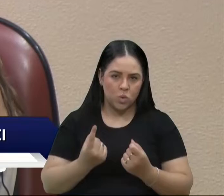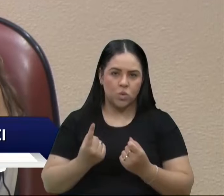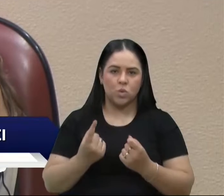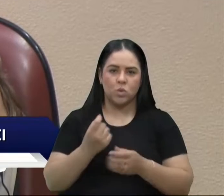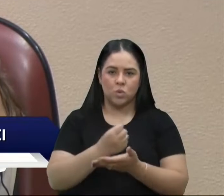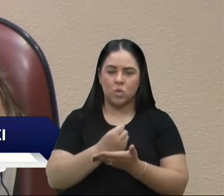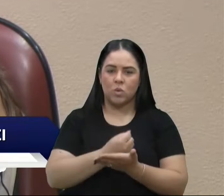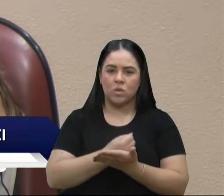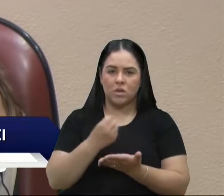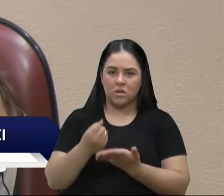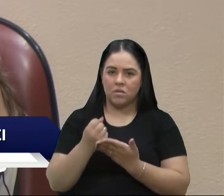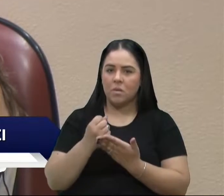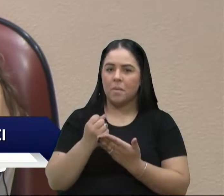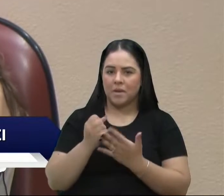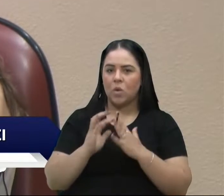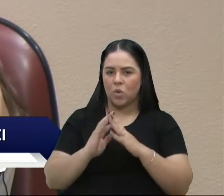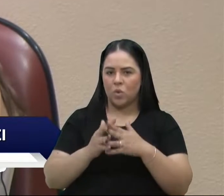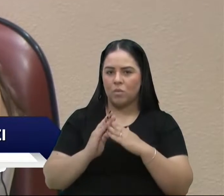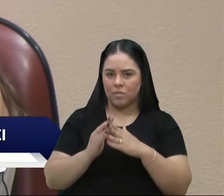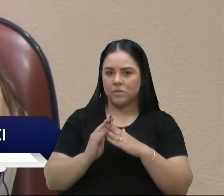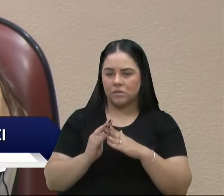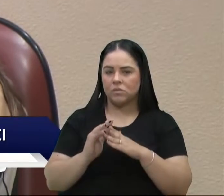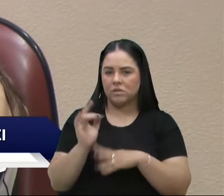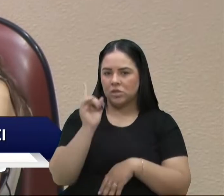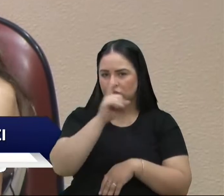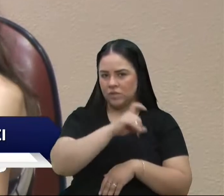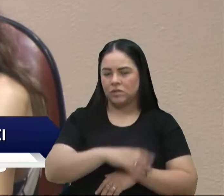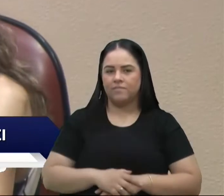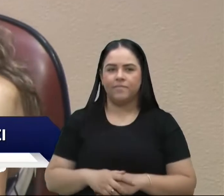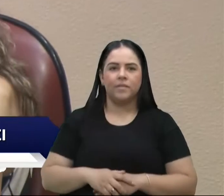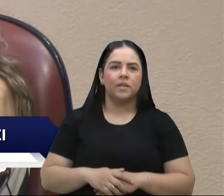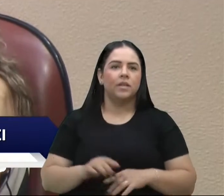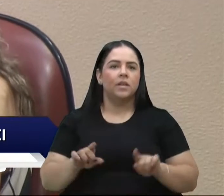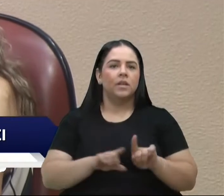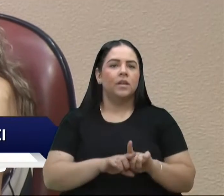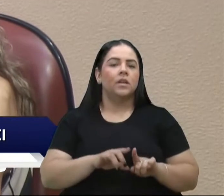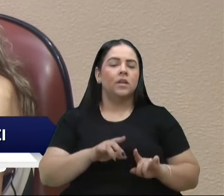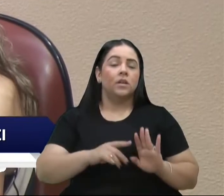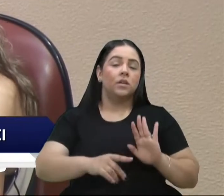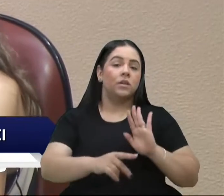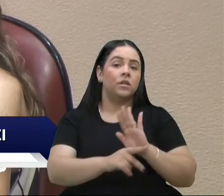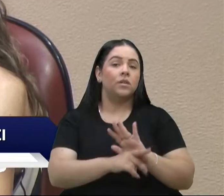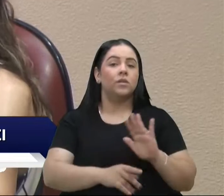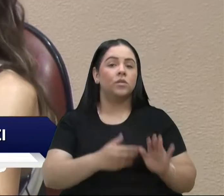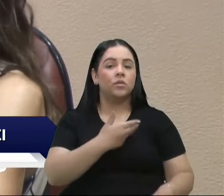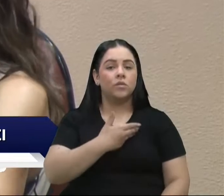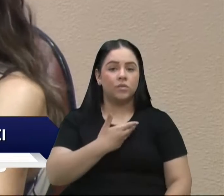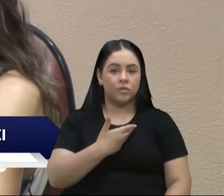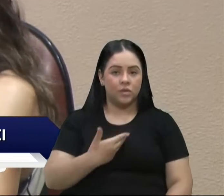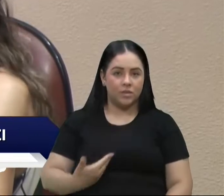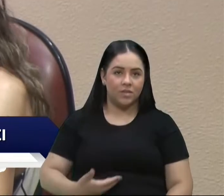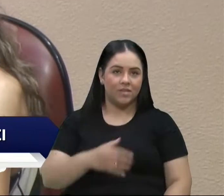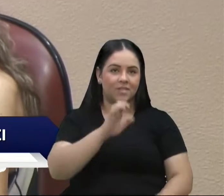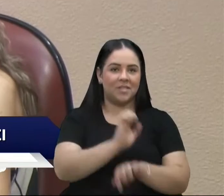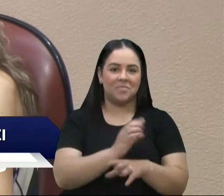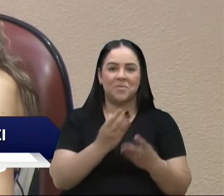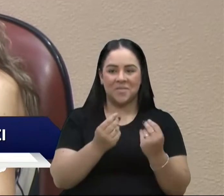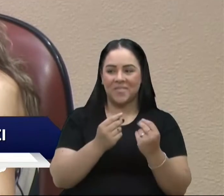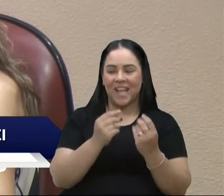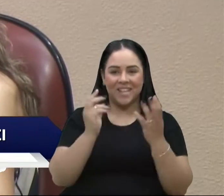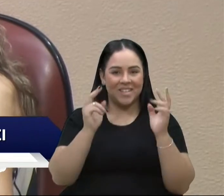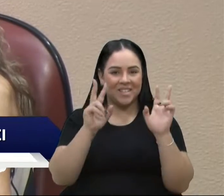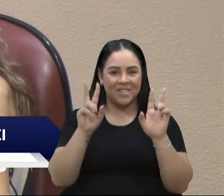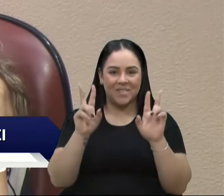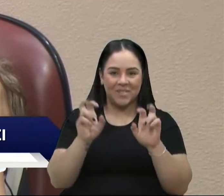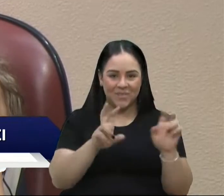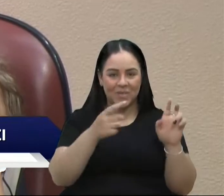complexos e bem negociados. E com relação ao programa do governo do Estado, então, voltando, é tanto assunto que a gente vai e